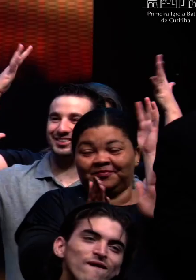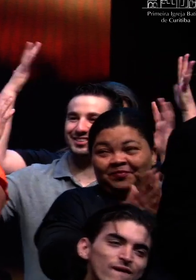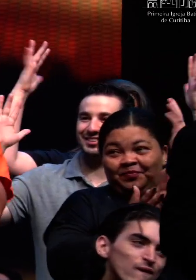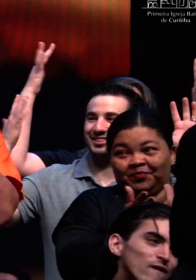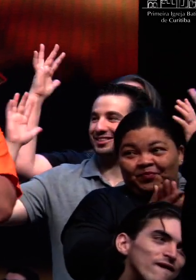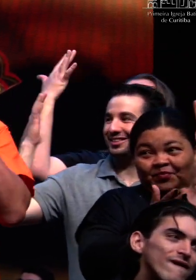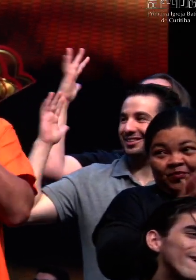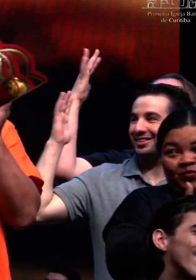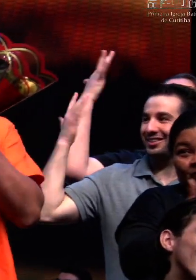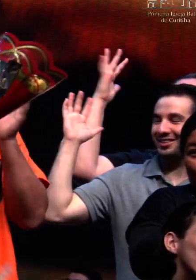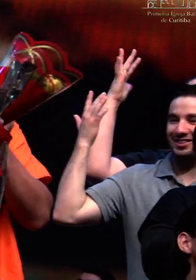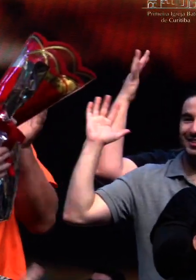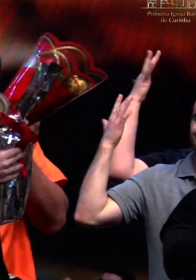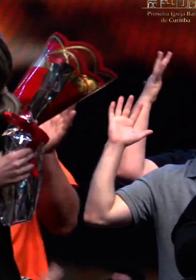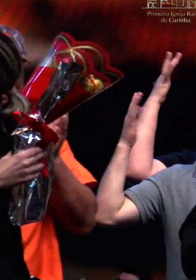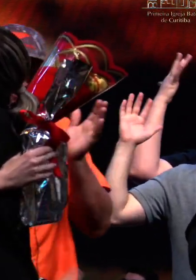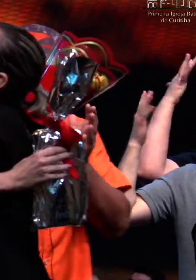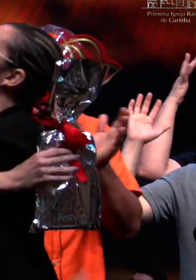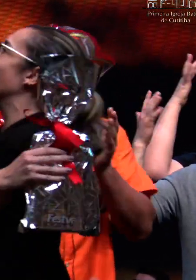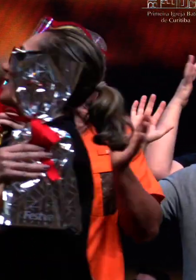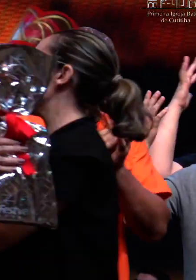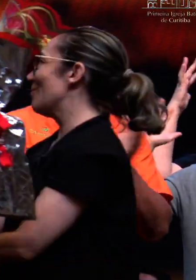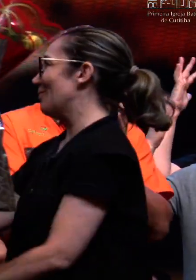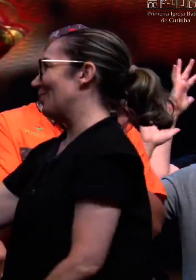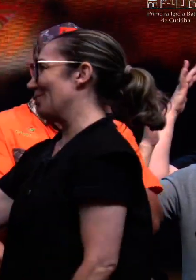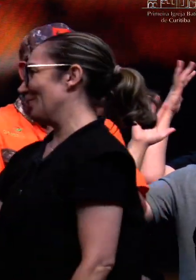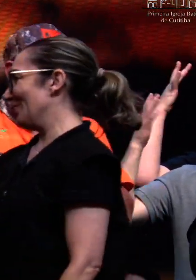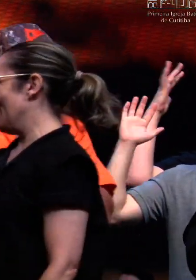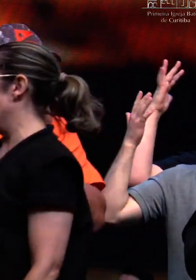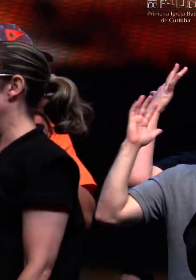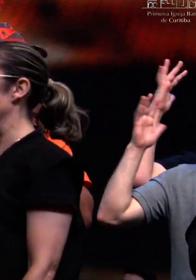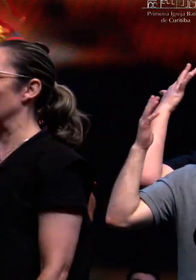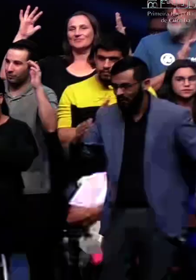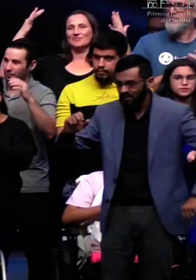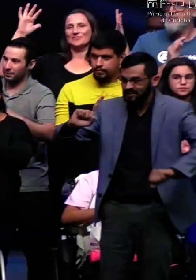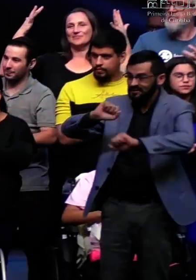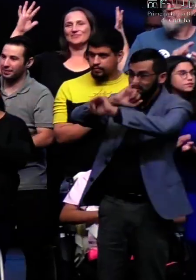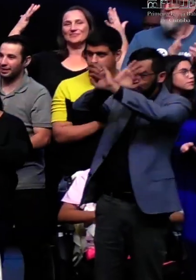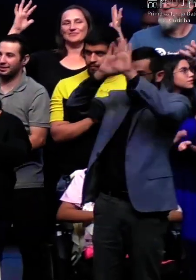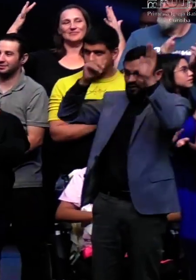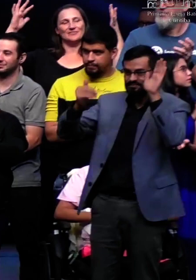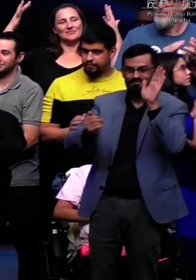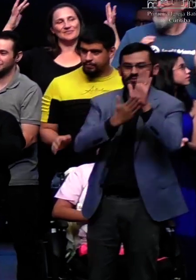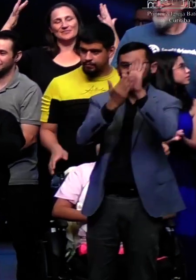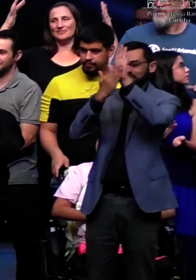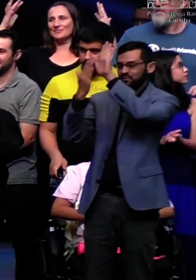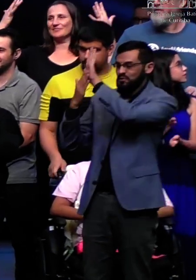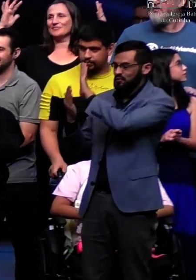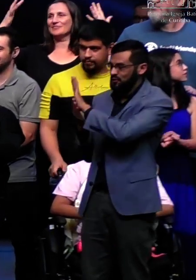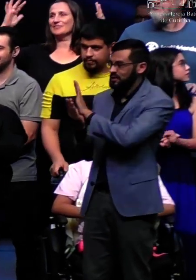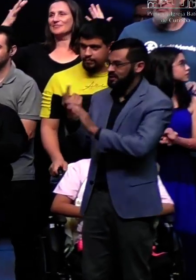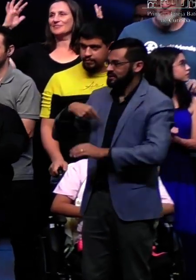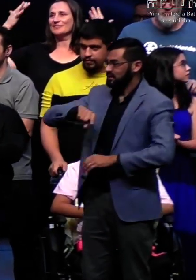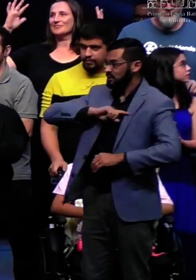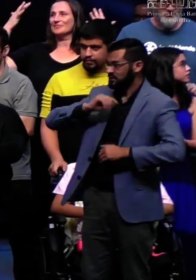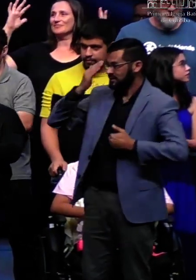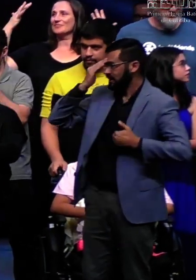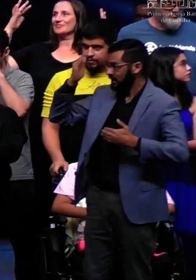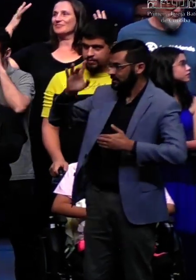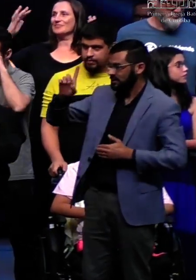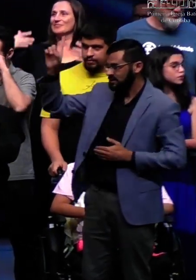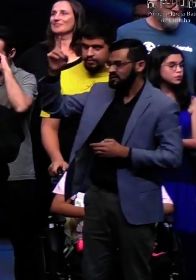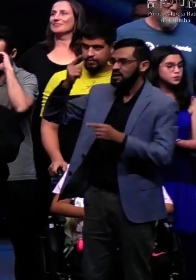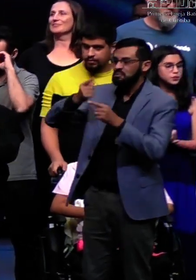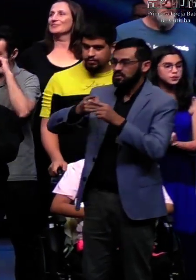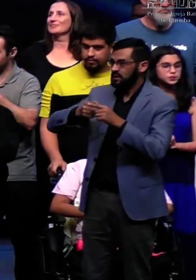Senhor? O Senhor merece toda a honra, toda a glória, todo o louvor. E nós somos gratos a Deus porque